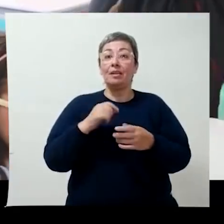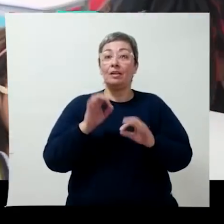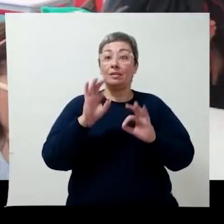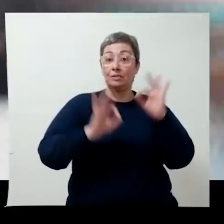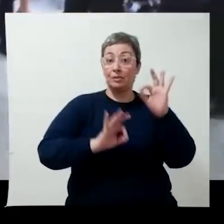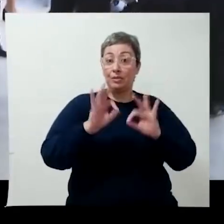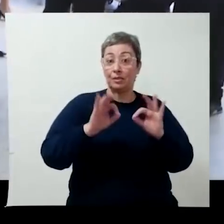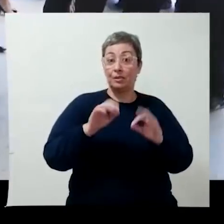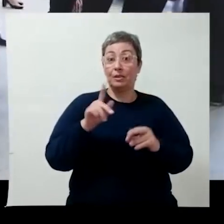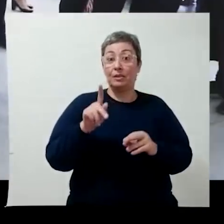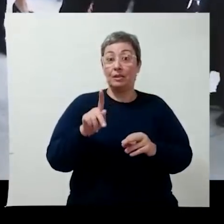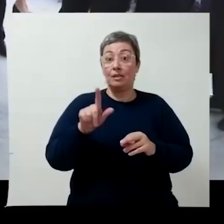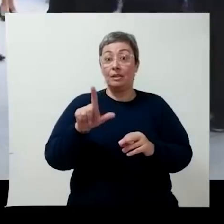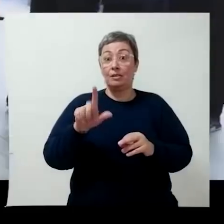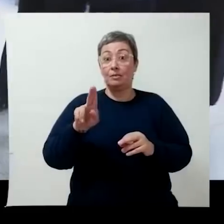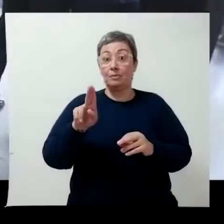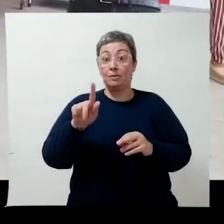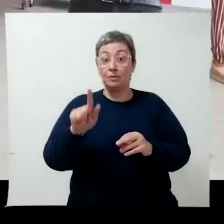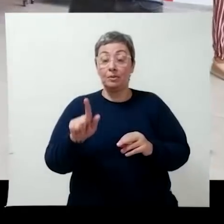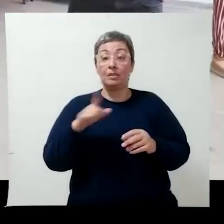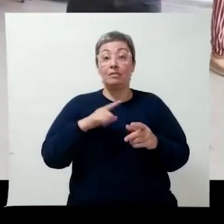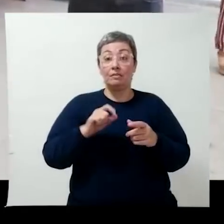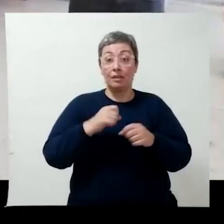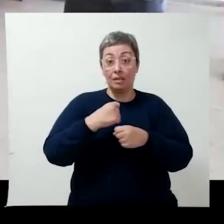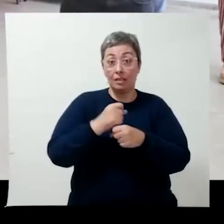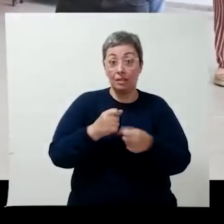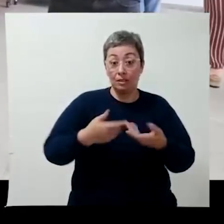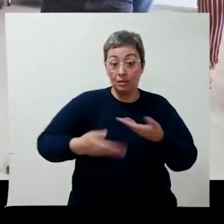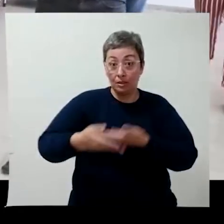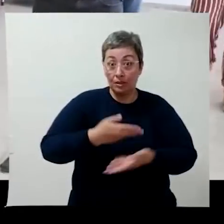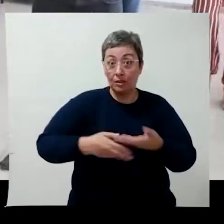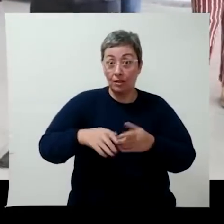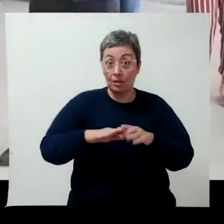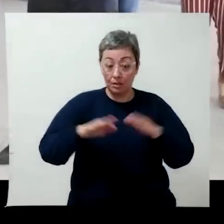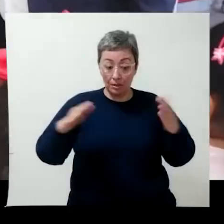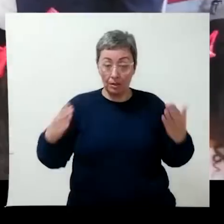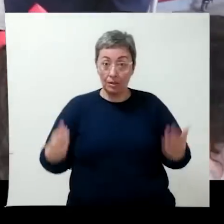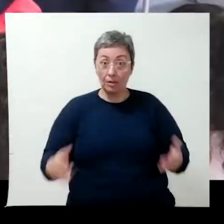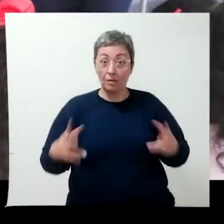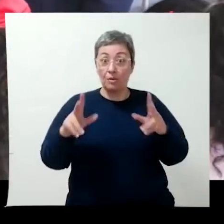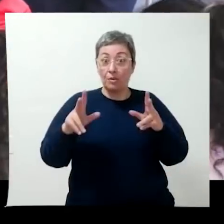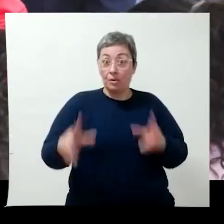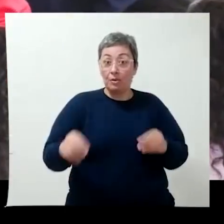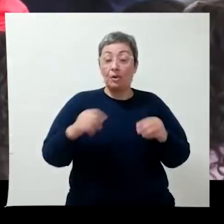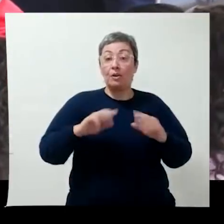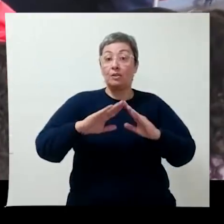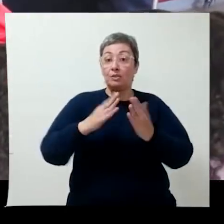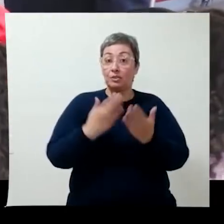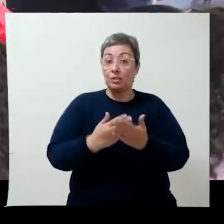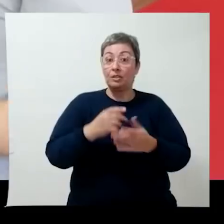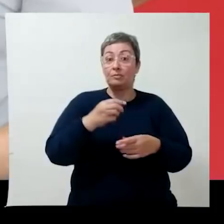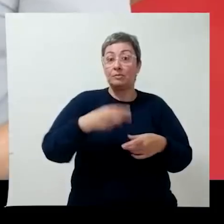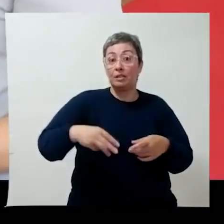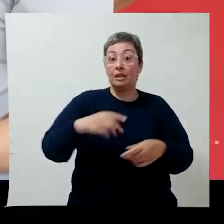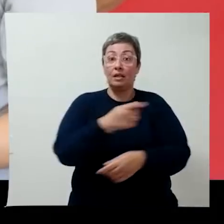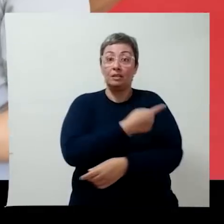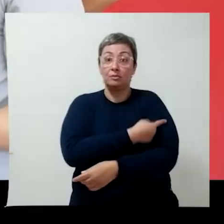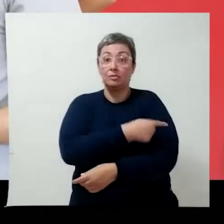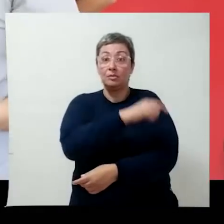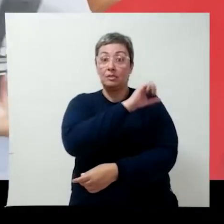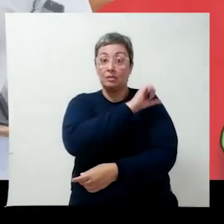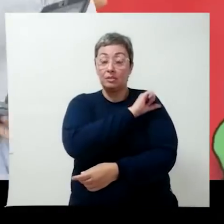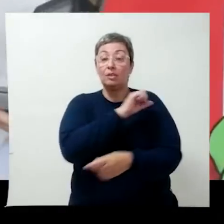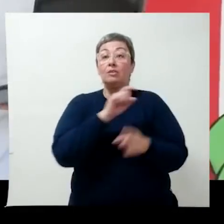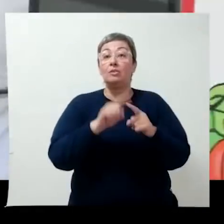O programa Plug vai levar um laboratório móvel como este a todas as escolas municipais que possuem o ensino fundamental.